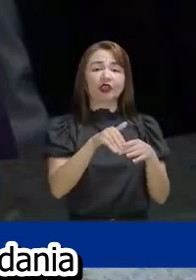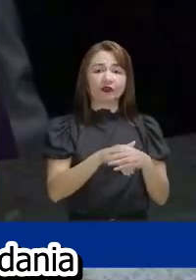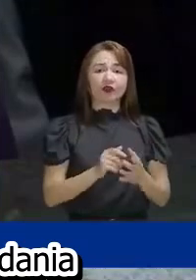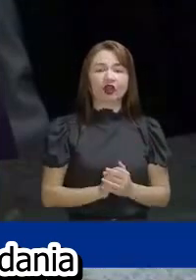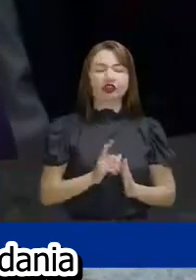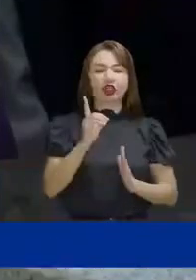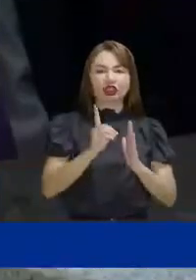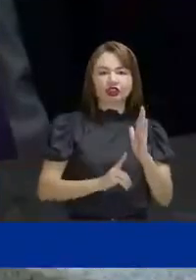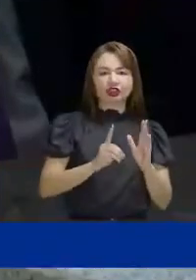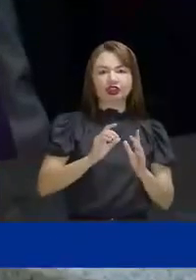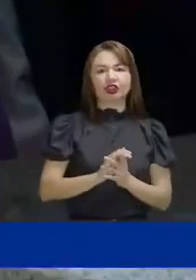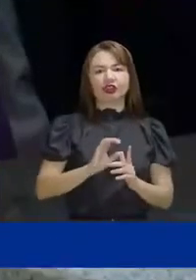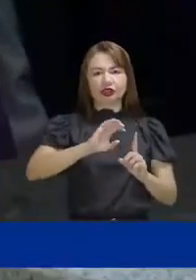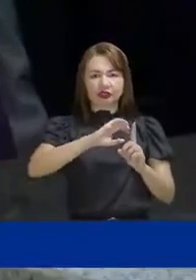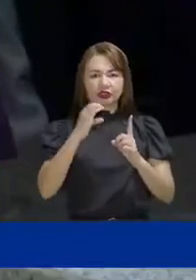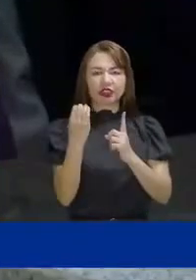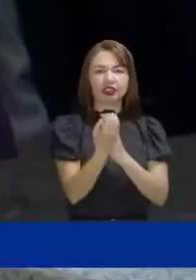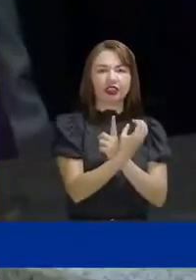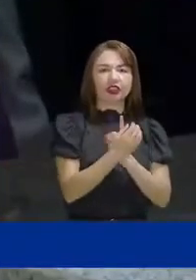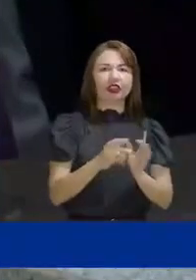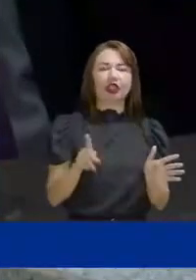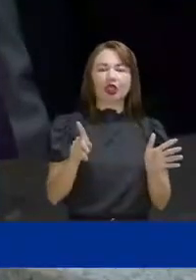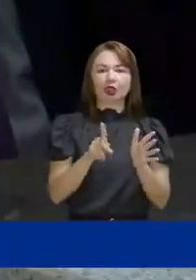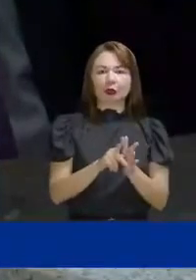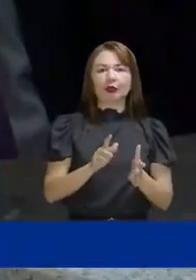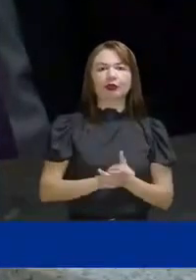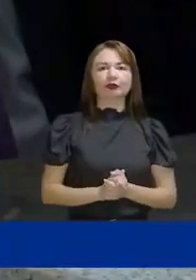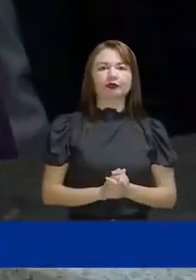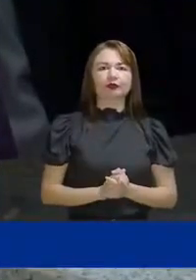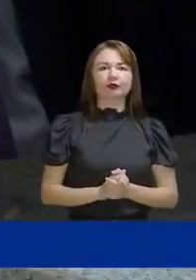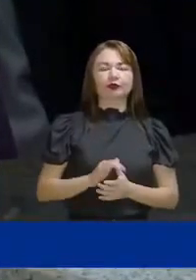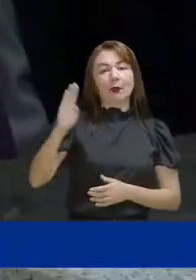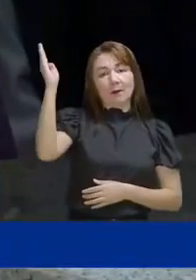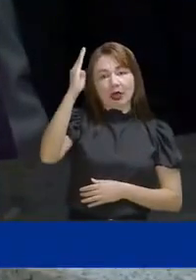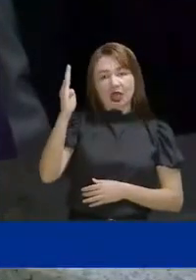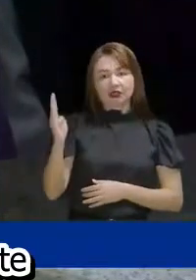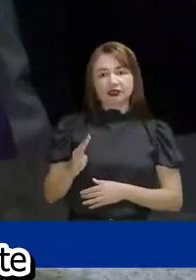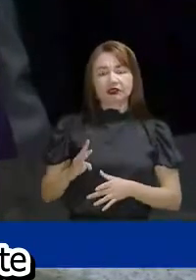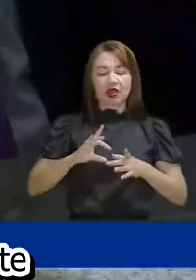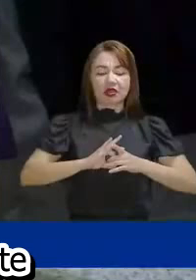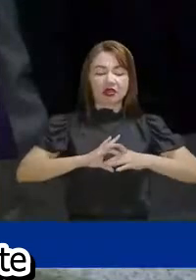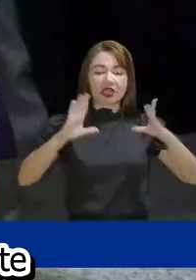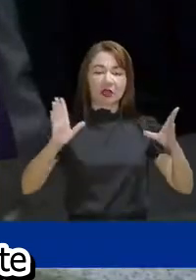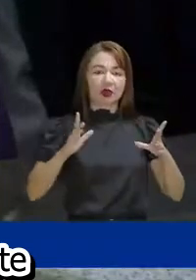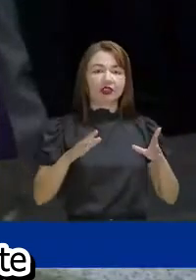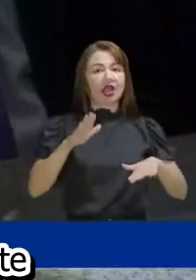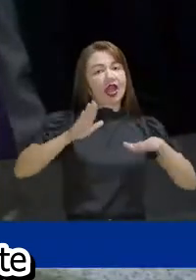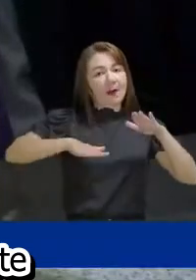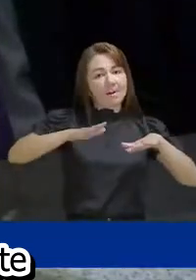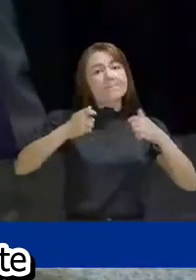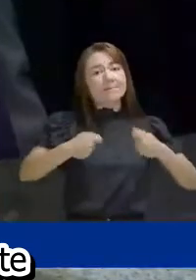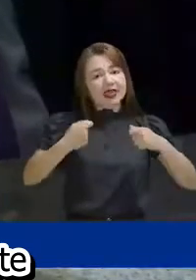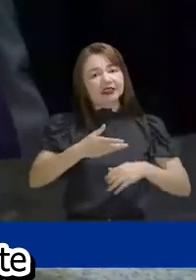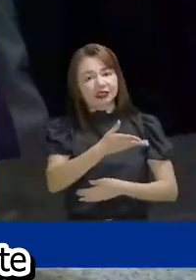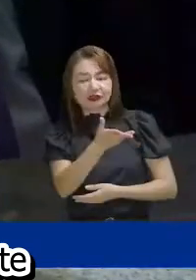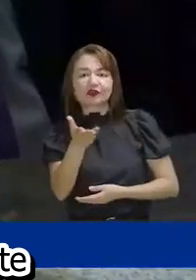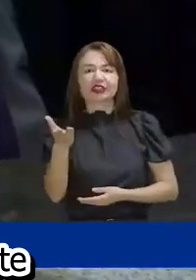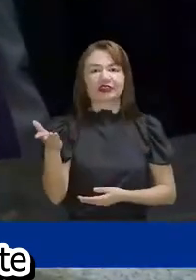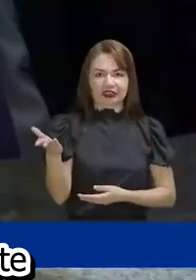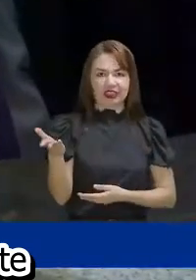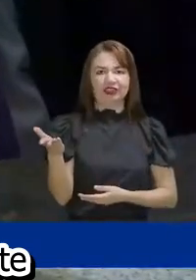direito à cidadania em nosso país. A nossa democracia depende das senhoras e dos senhores